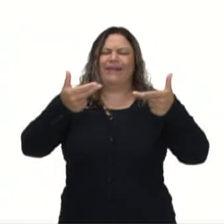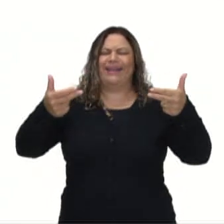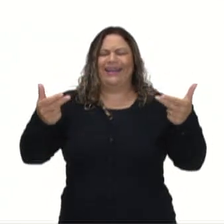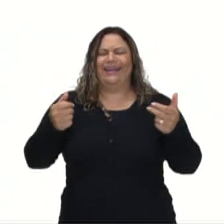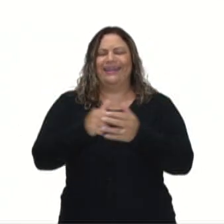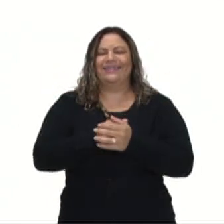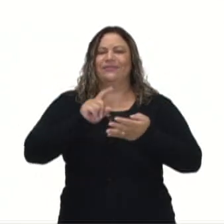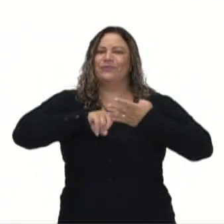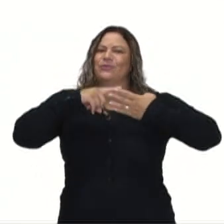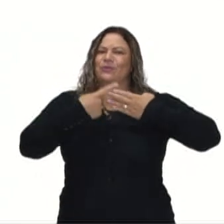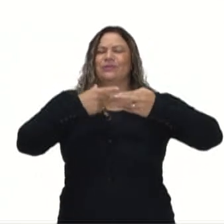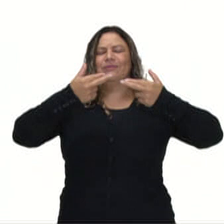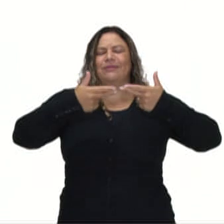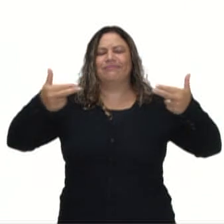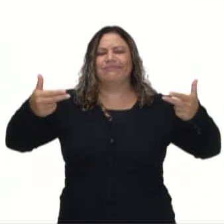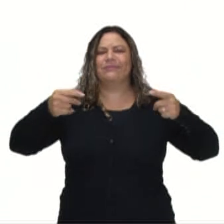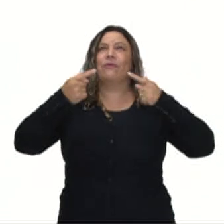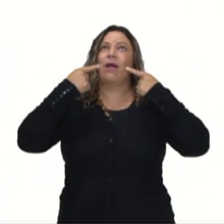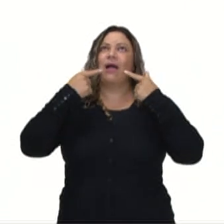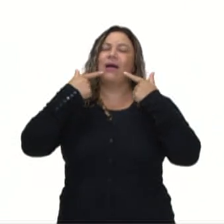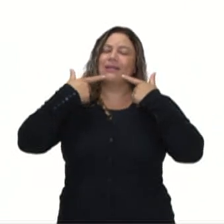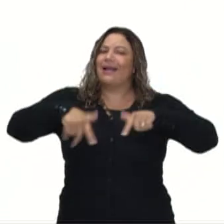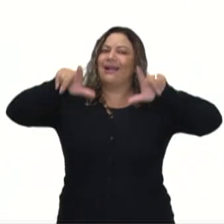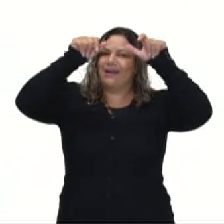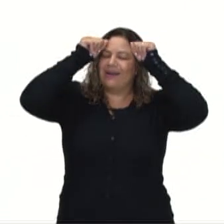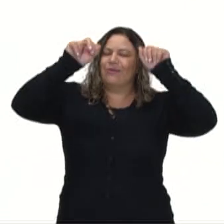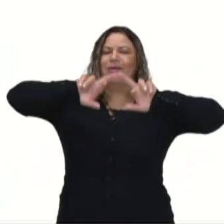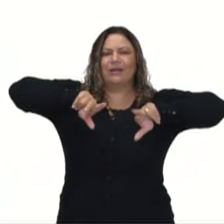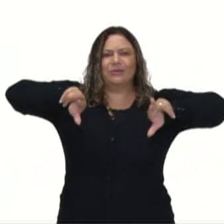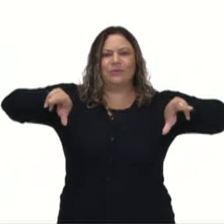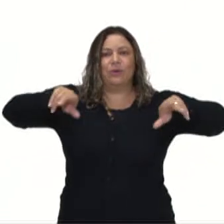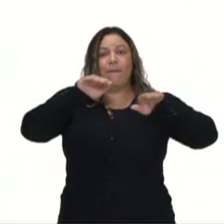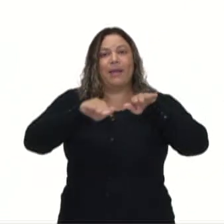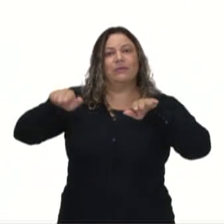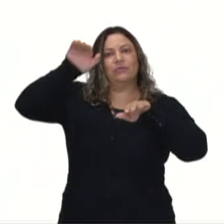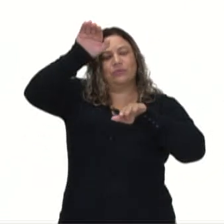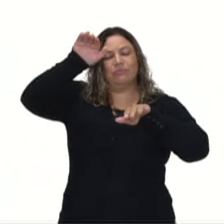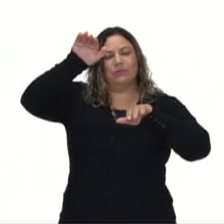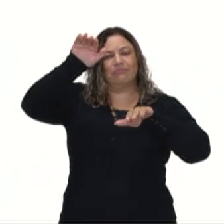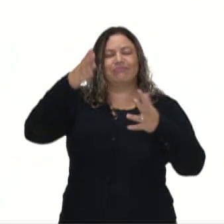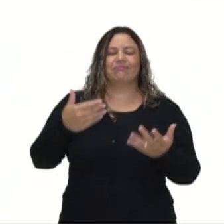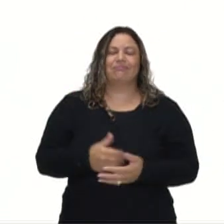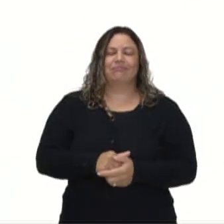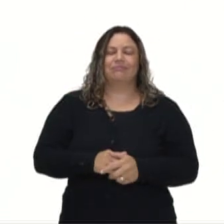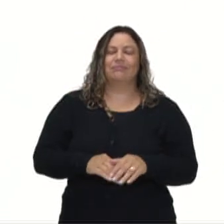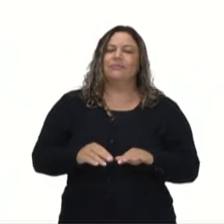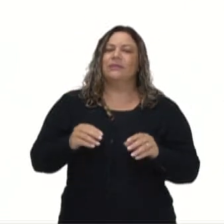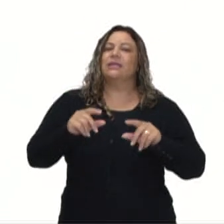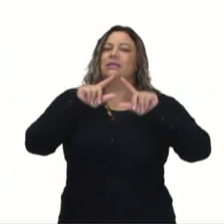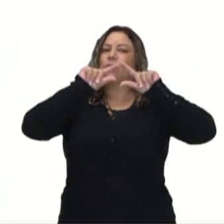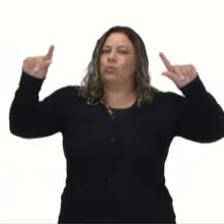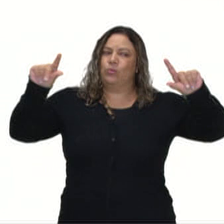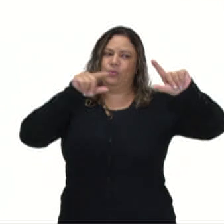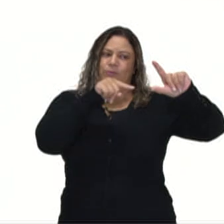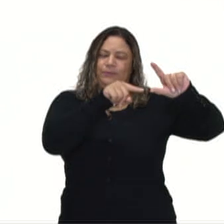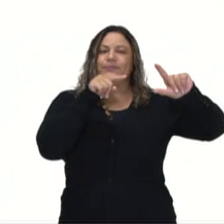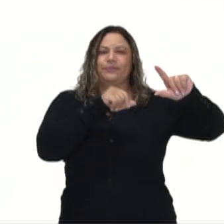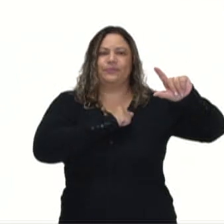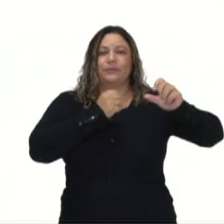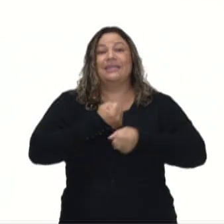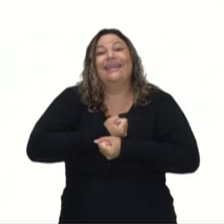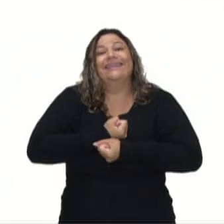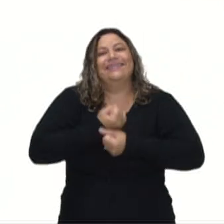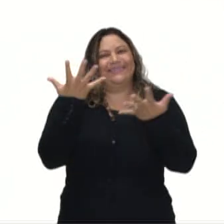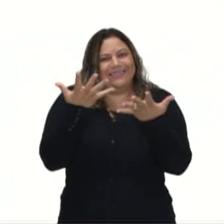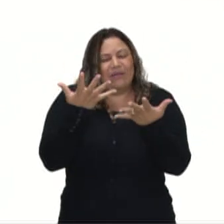funções da linguagem, com o predomínio, entretanto, de uma sobre as outras. No fragmento da crônica